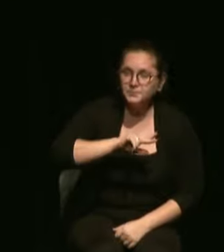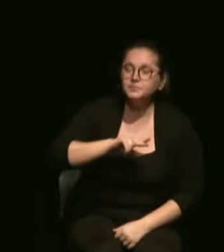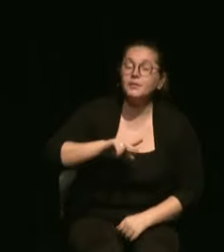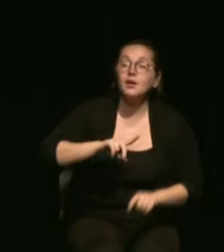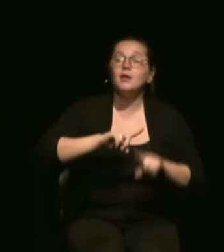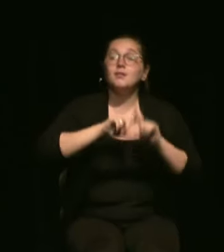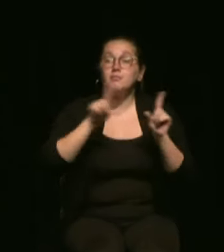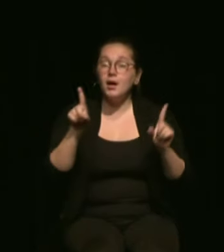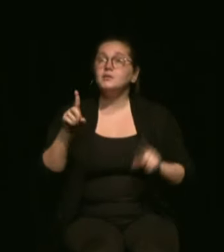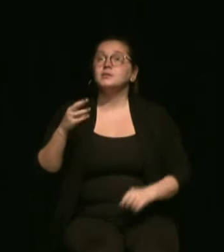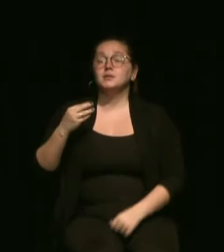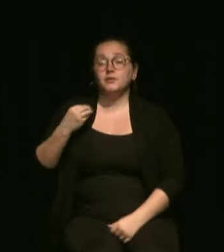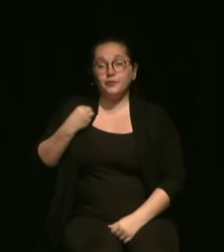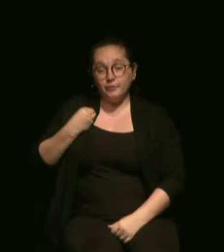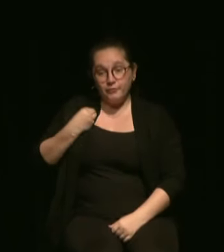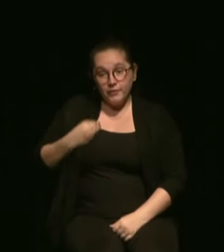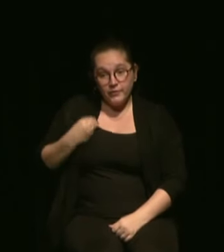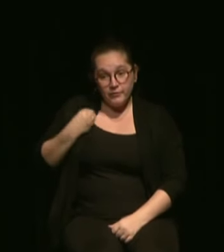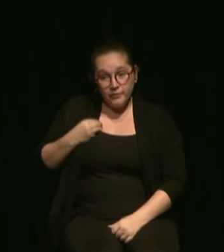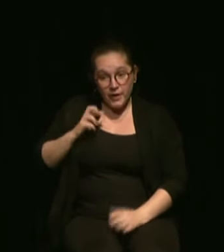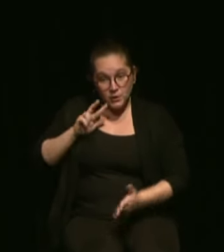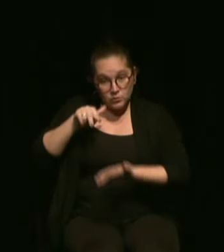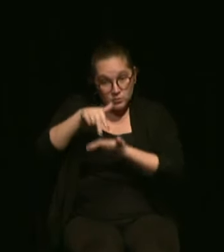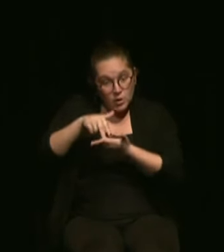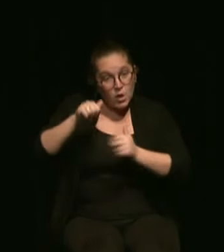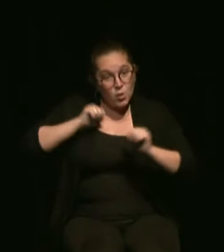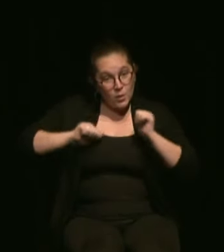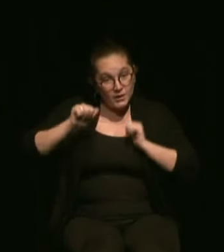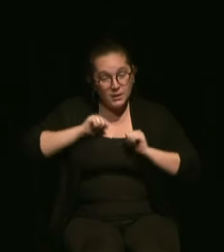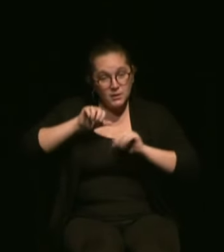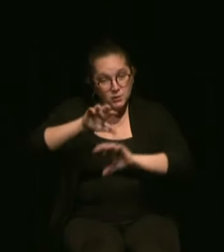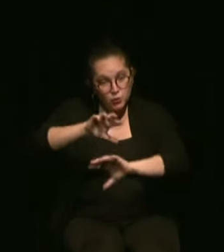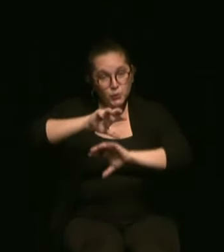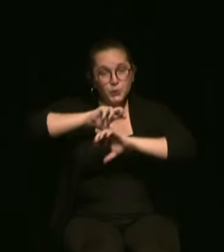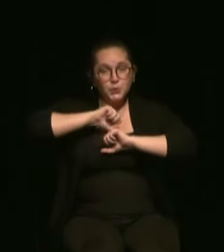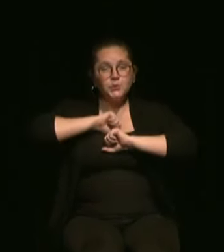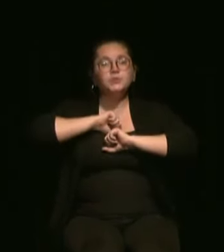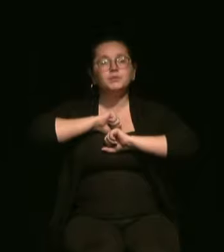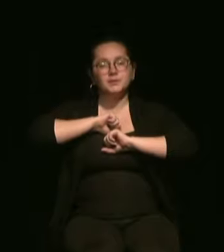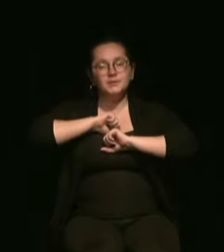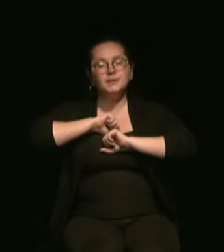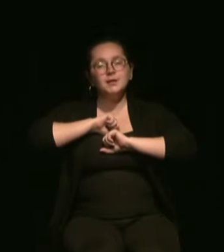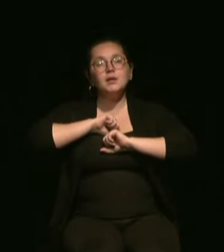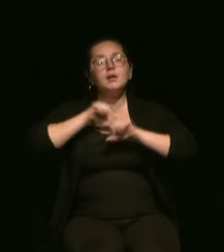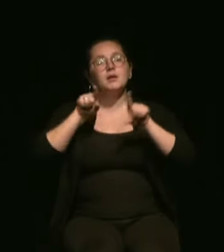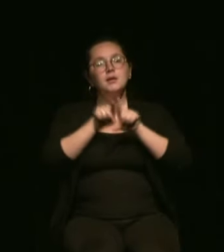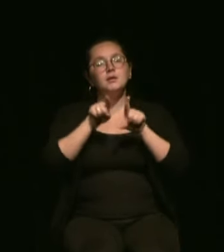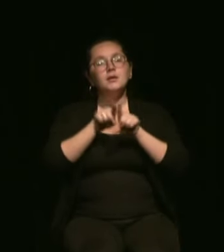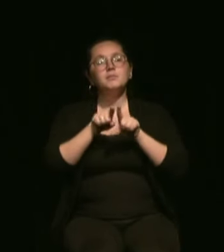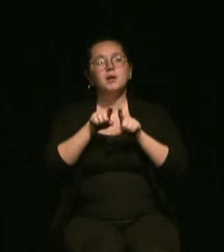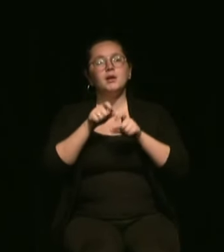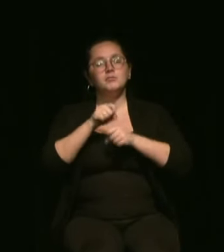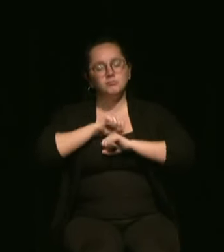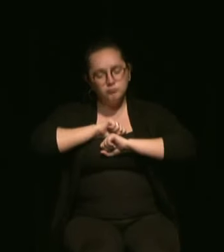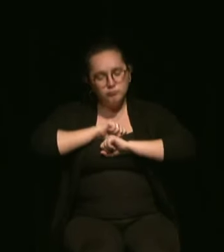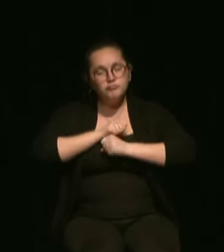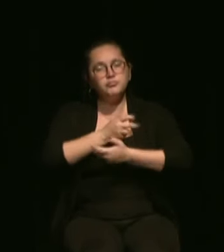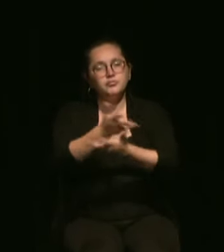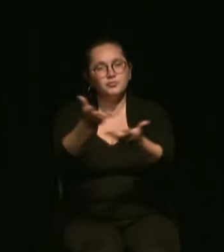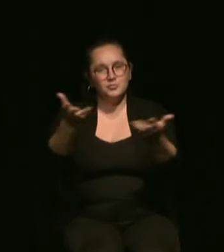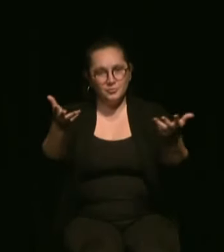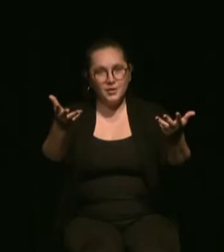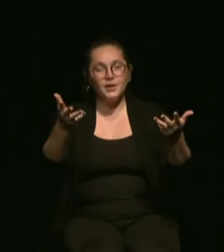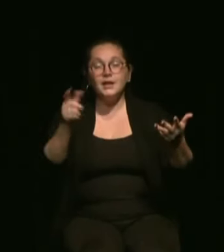mas vivendo essa história como uma grande atriz é capaz de fazer, e, portanto, transmitindo alguma coisa